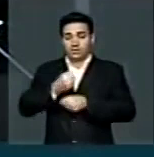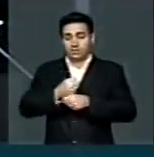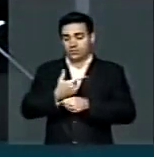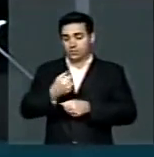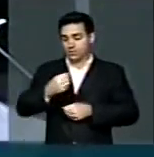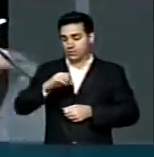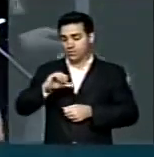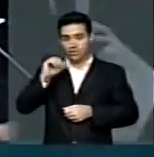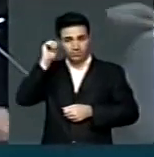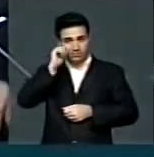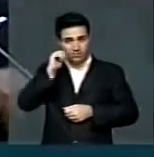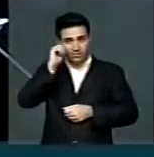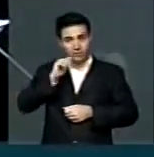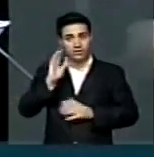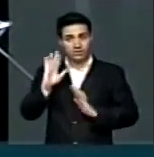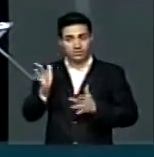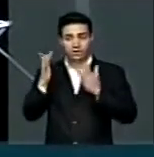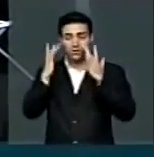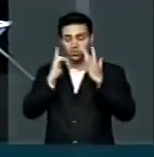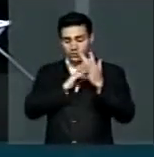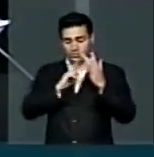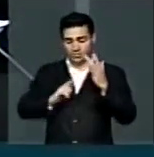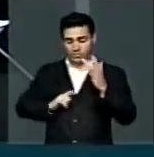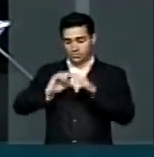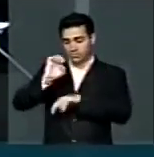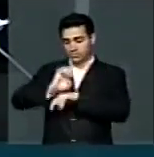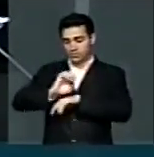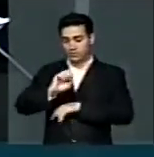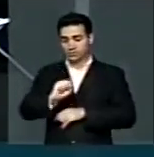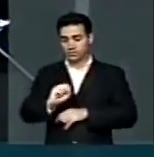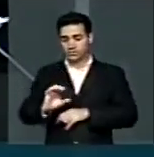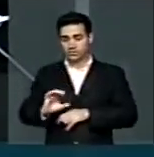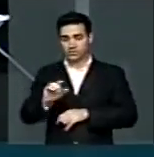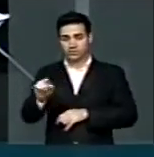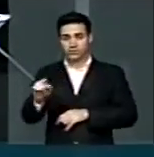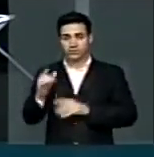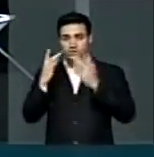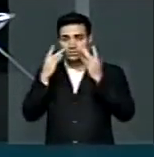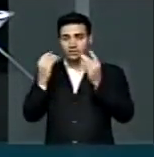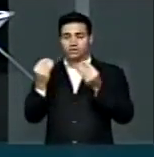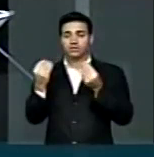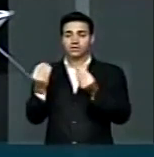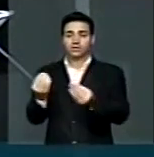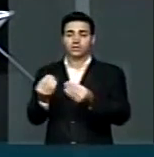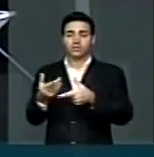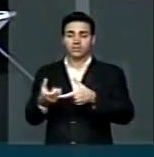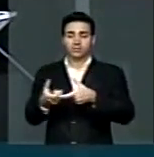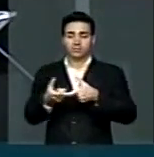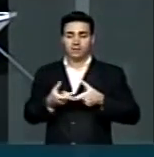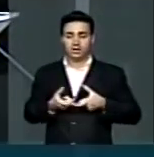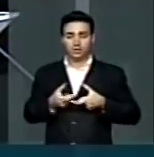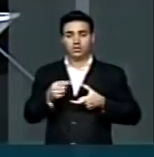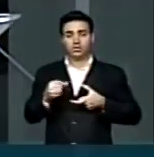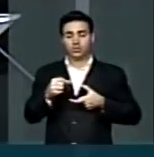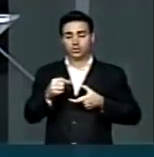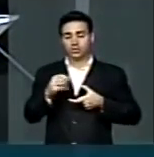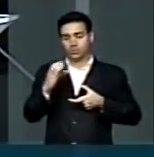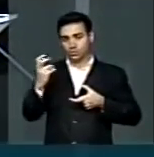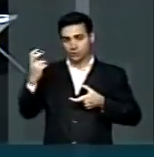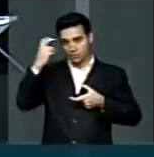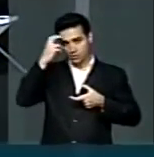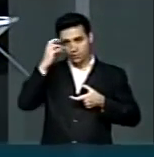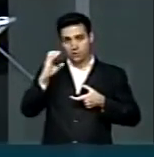a artista foi reconhecida pelo governo do estado de Santa Catarina com a medalha Mérito Cultural Cruz e